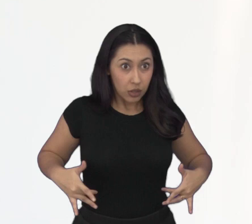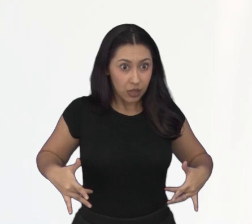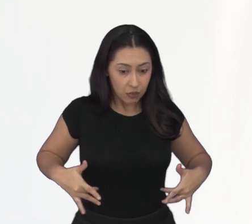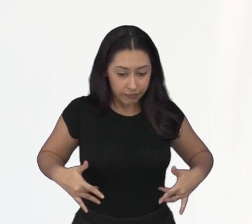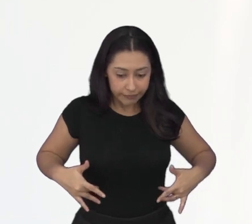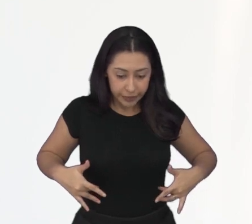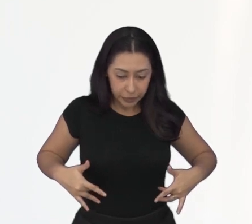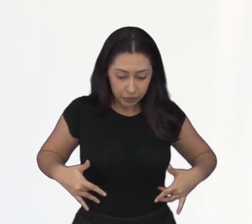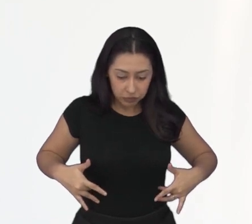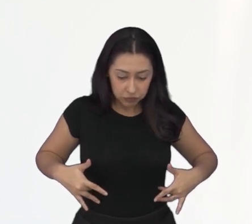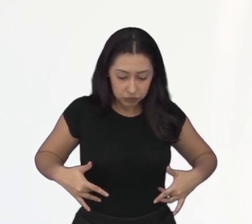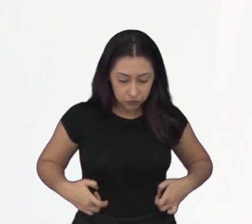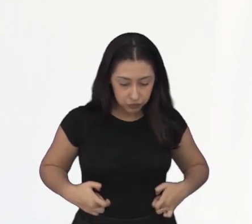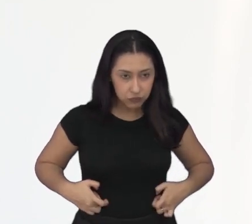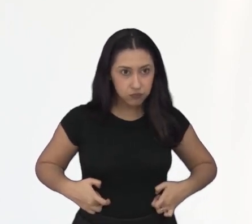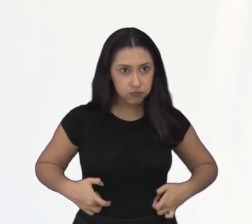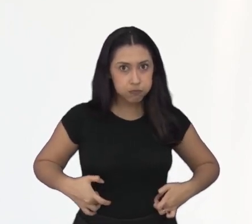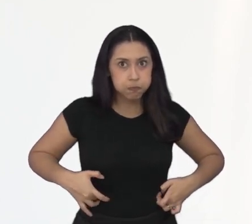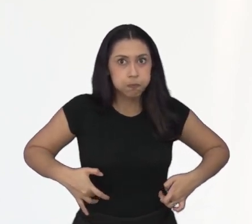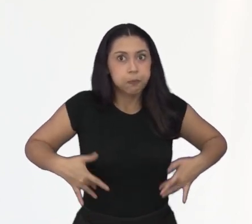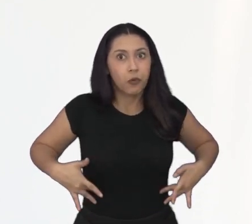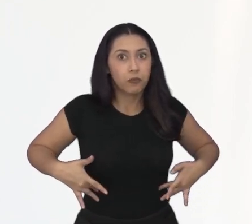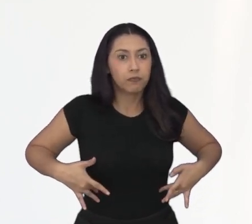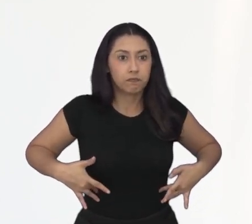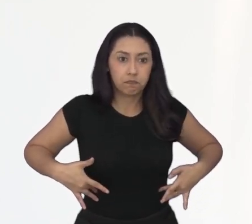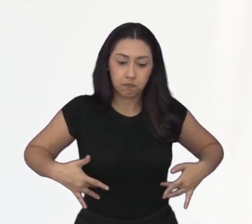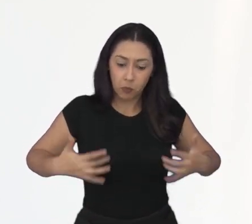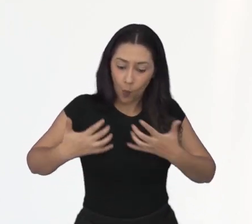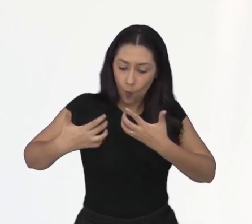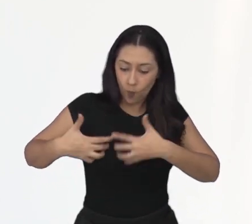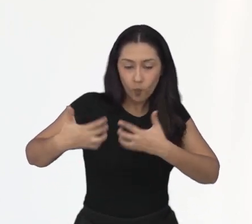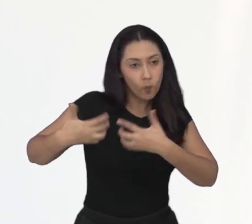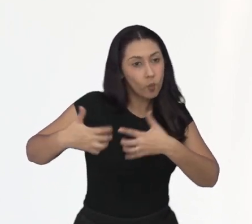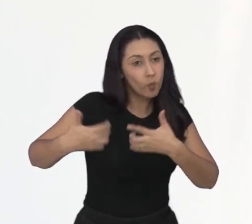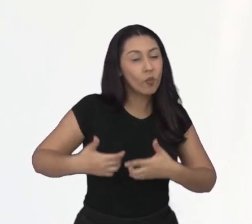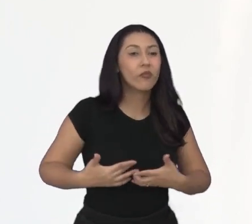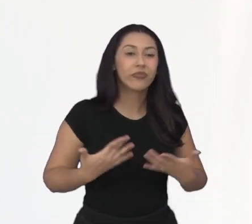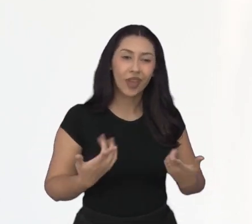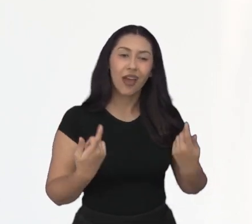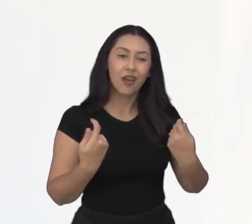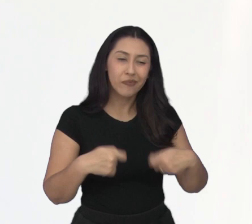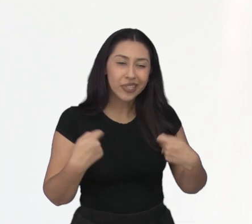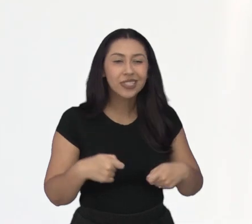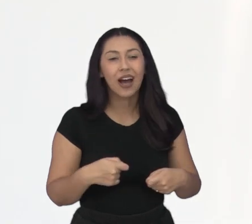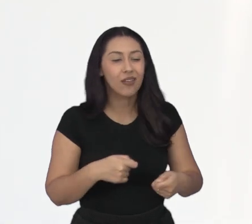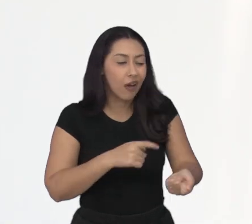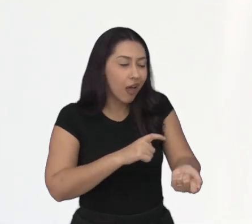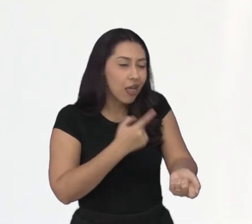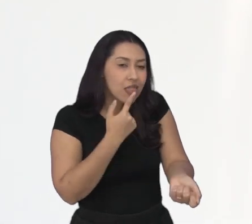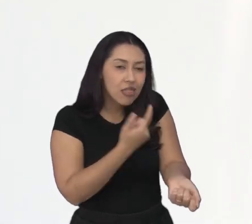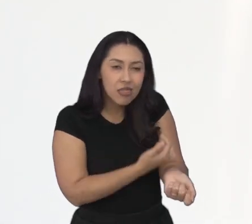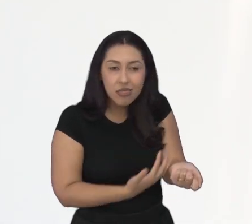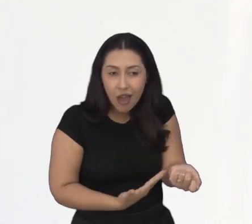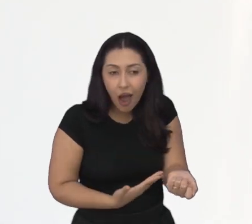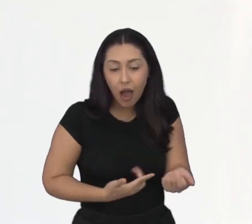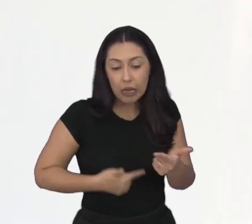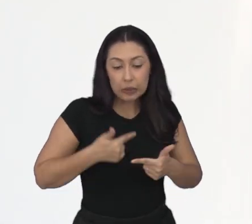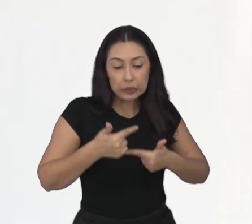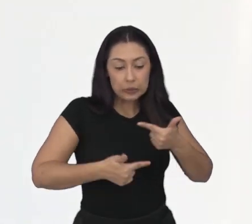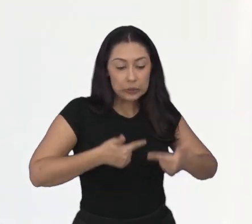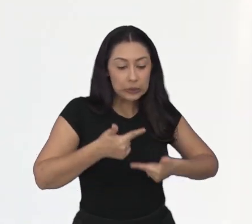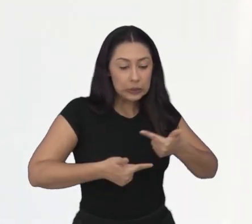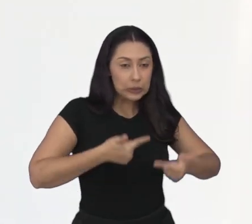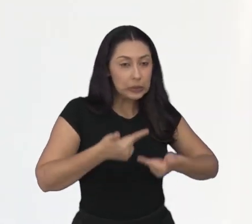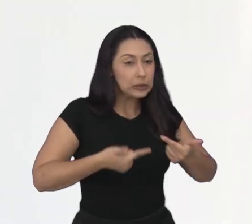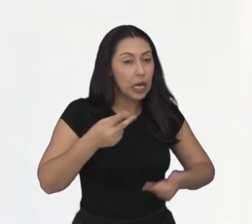rim voltasse ao normal, mas não conseguiu. Aí ela foi, né, dialisava a semana inteira, de